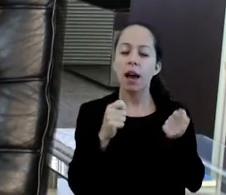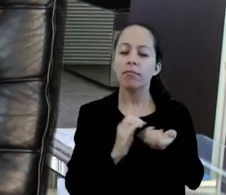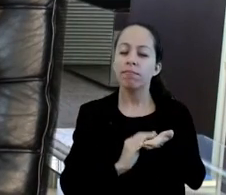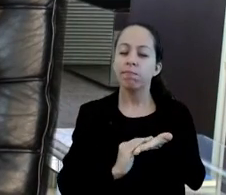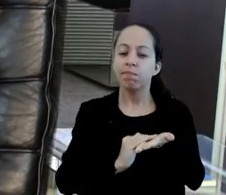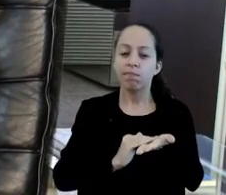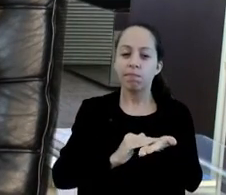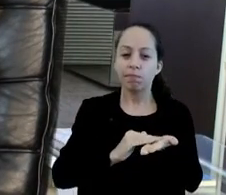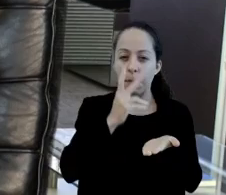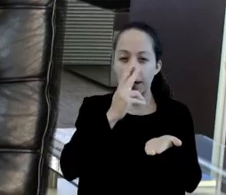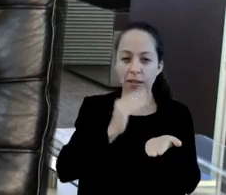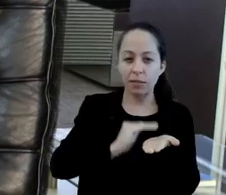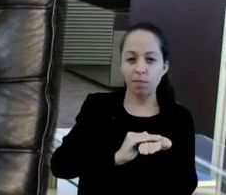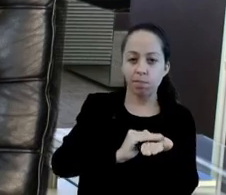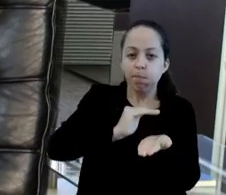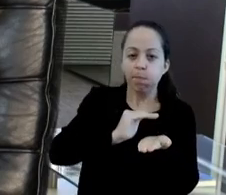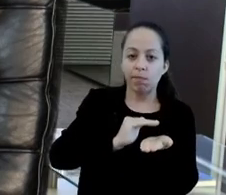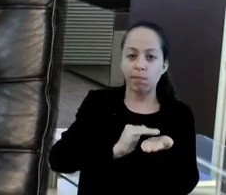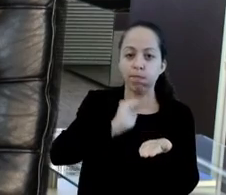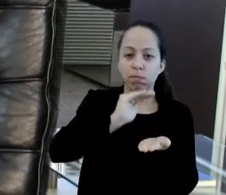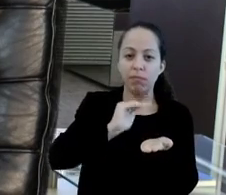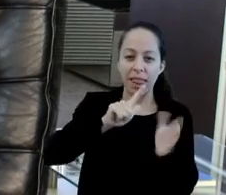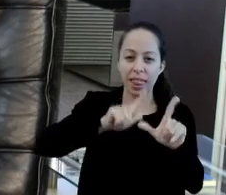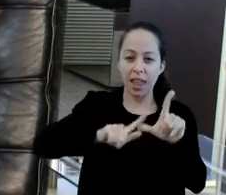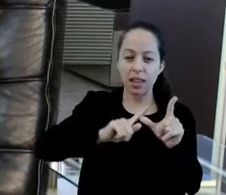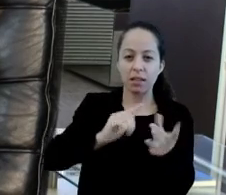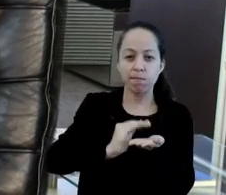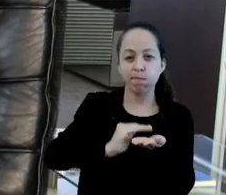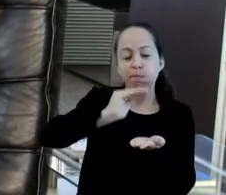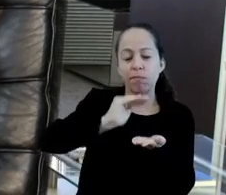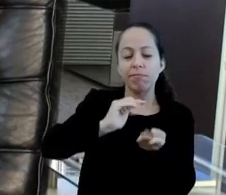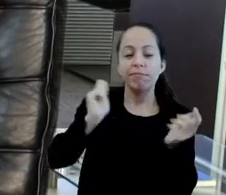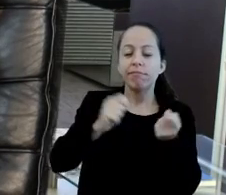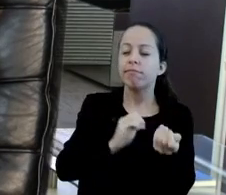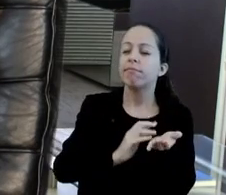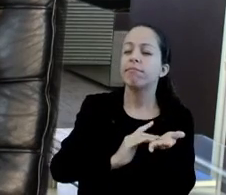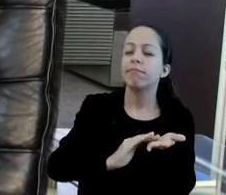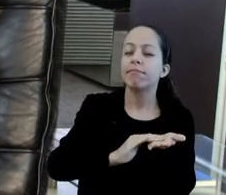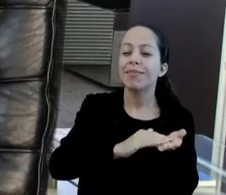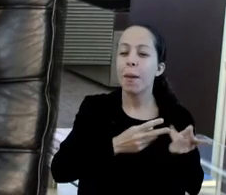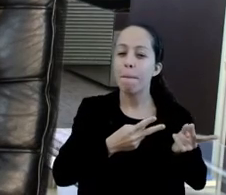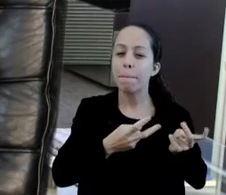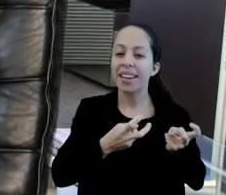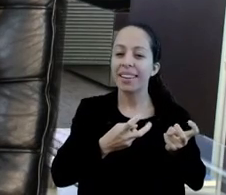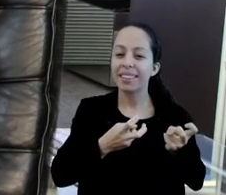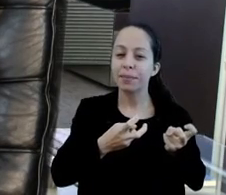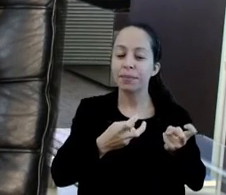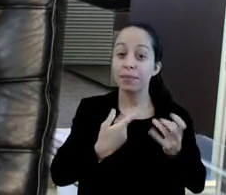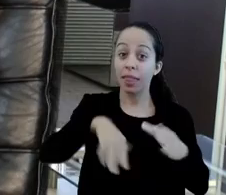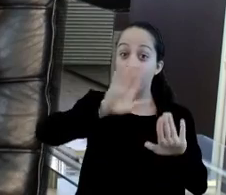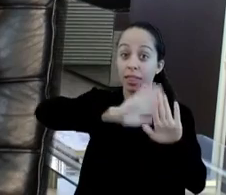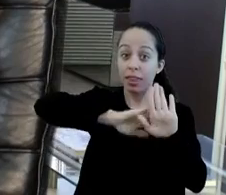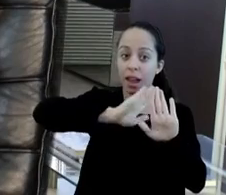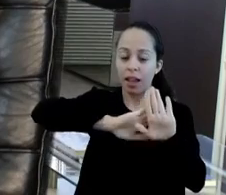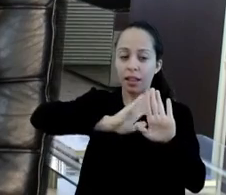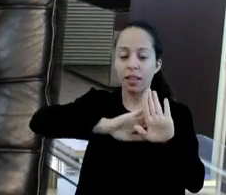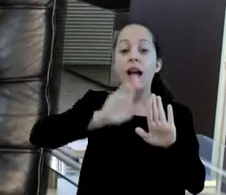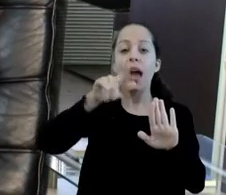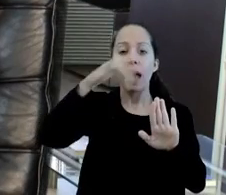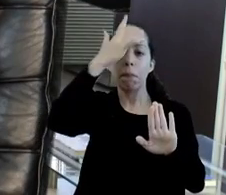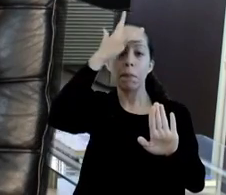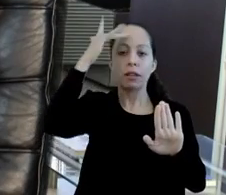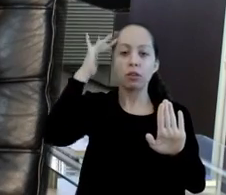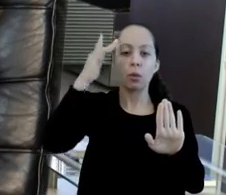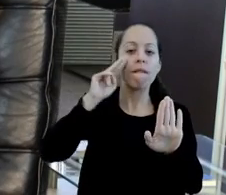possam, né, fazer a leitura tátil aqui. E do outro lado, no formato para